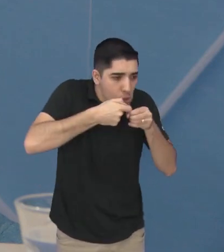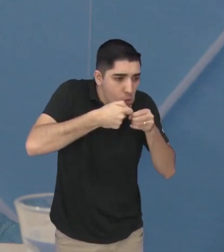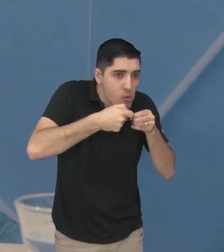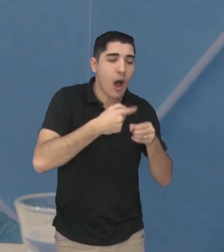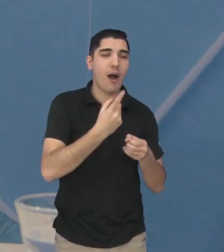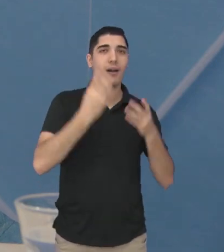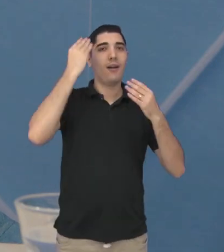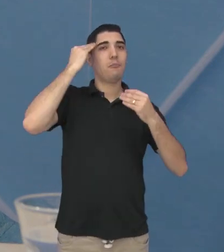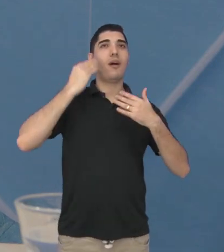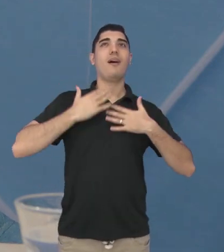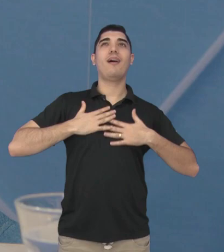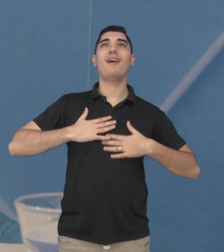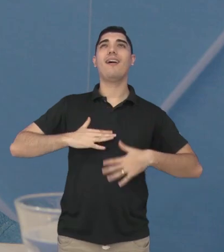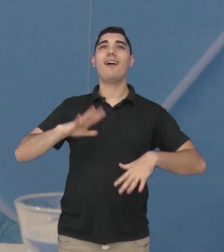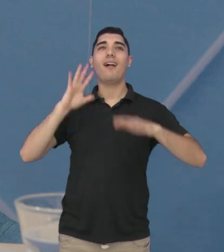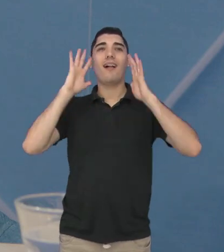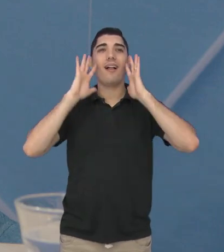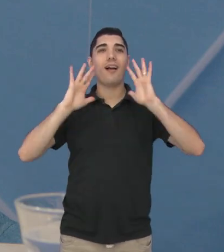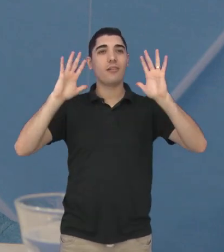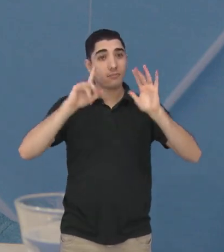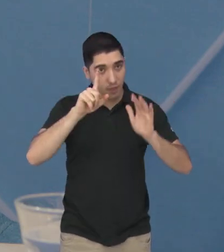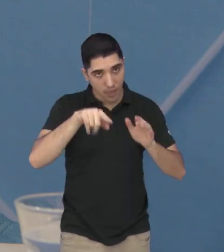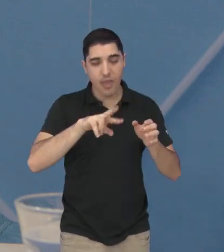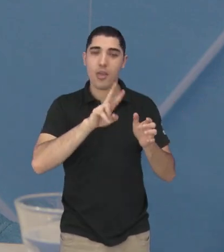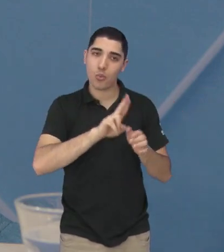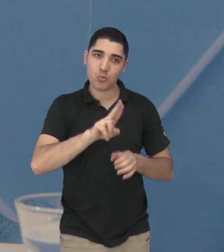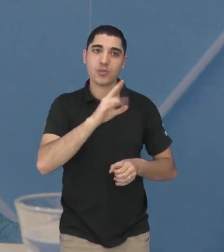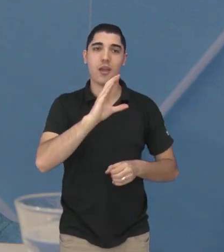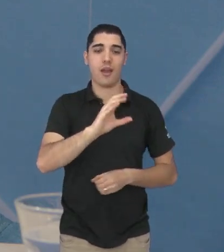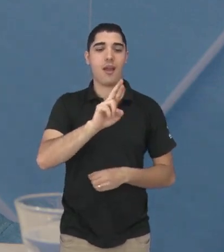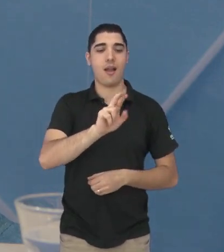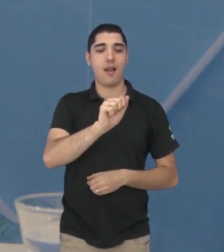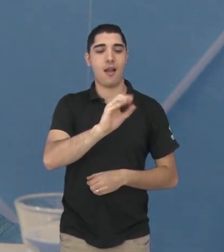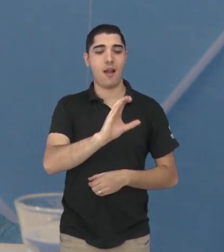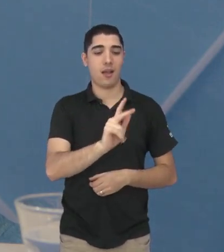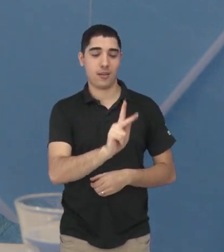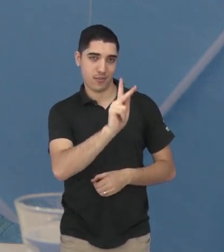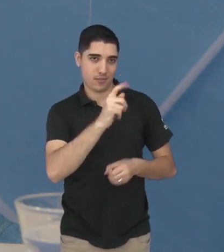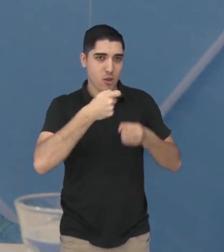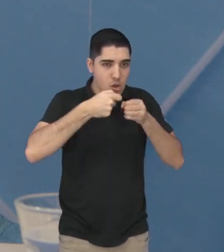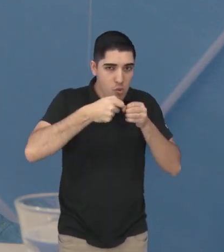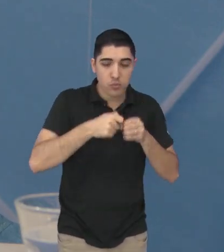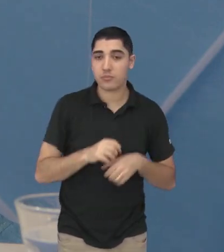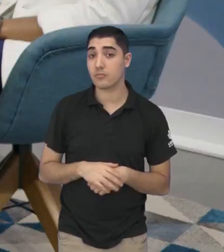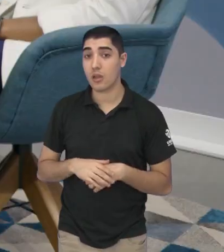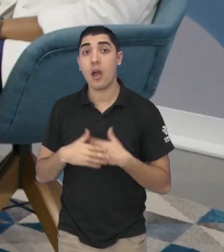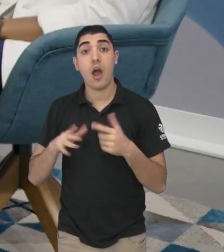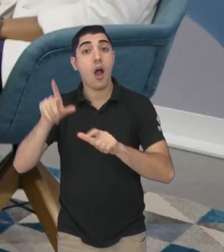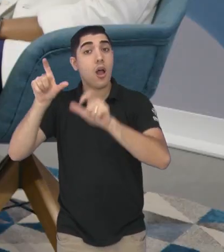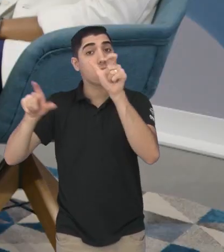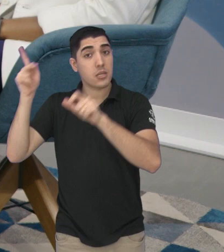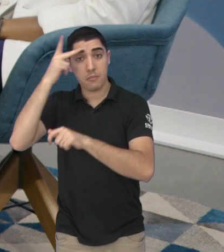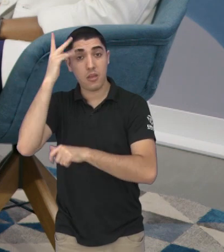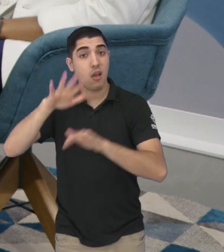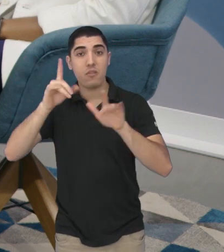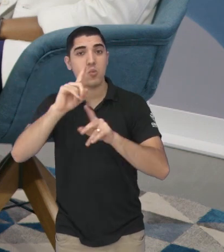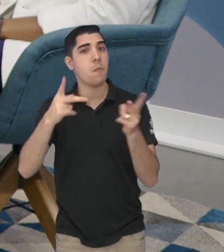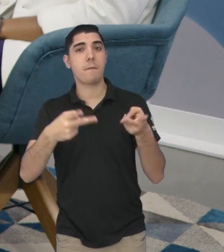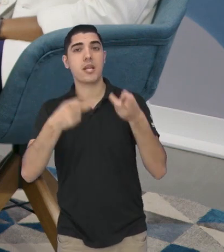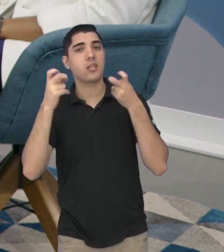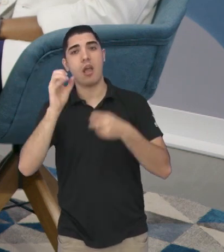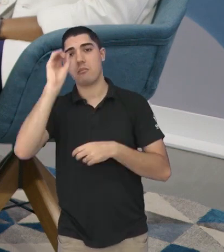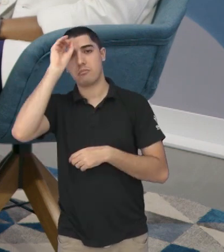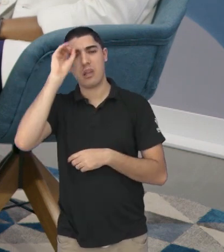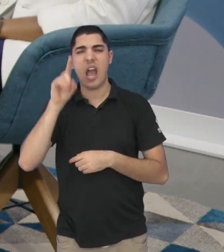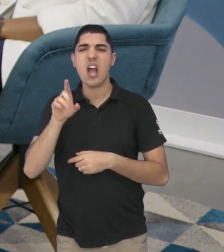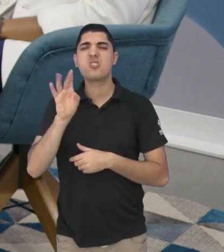aquela sensação estimulante. É assim, isso vê a pessoa. Aí isso, tá maconha tem muitas vezes não percebe, né? Exatamente. Uso só de vez em